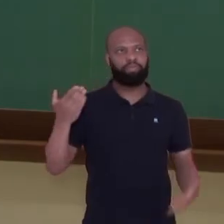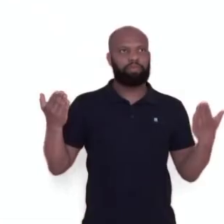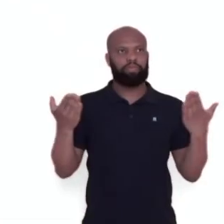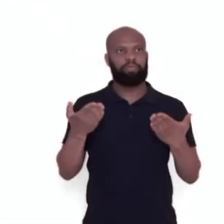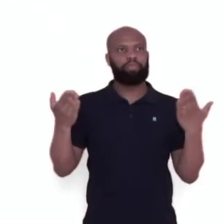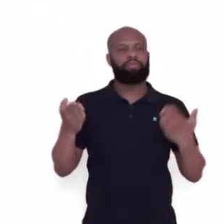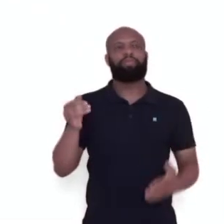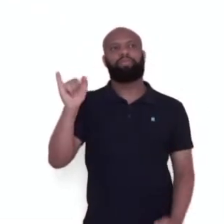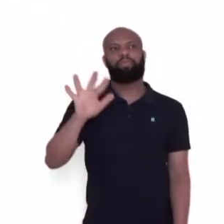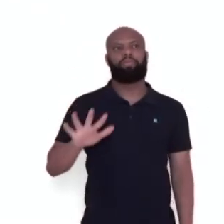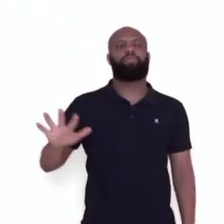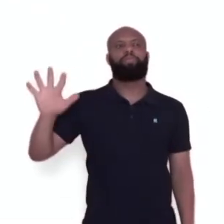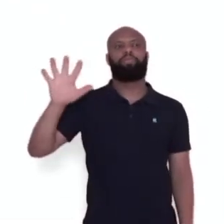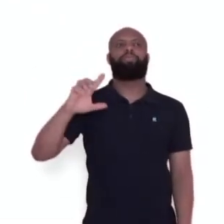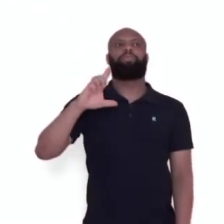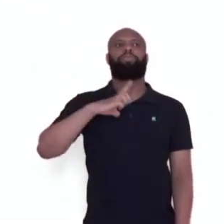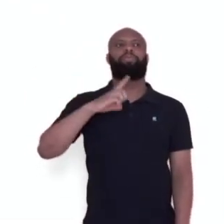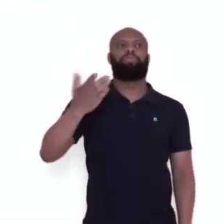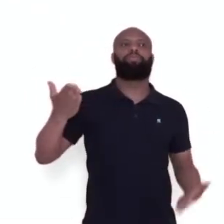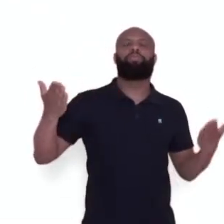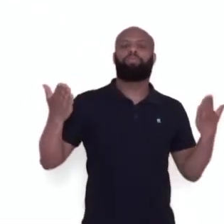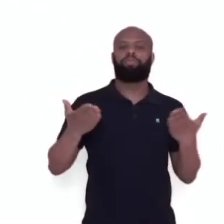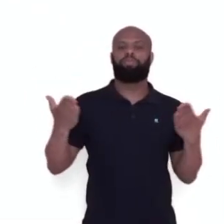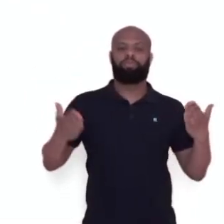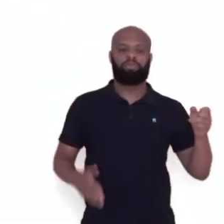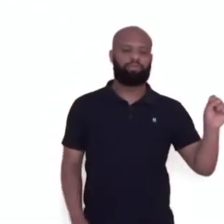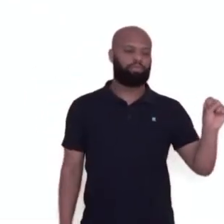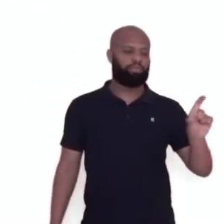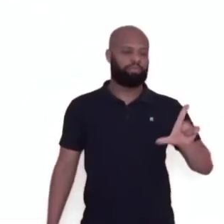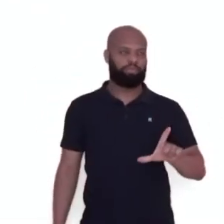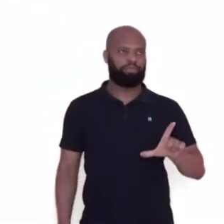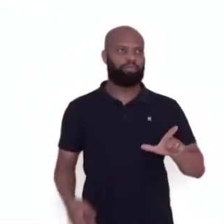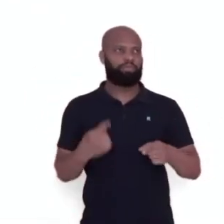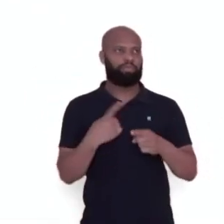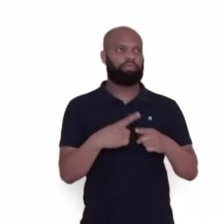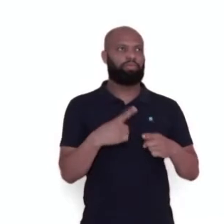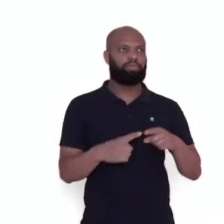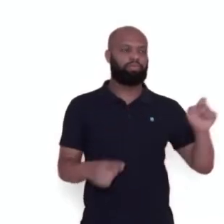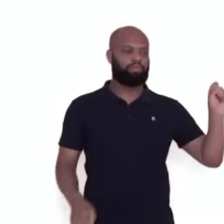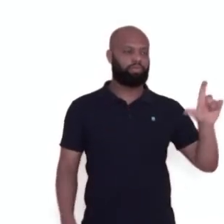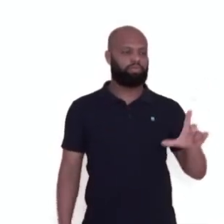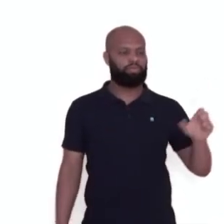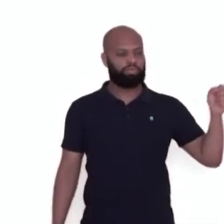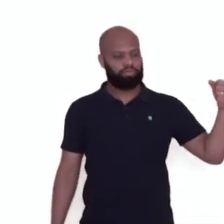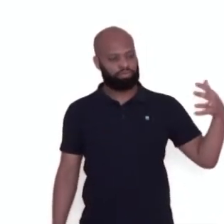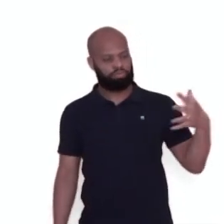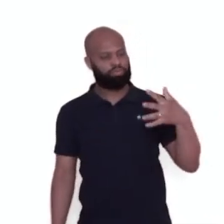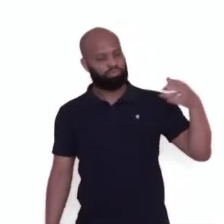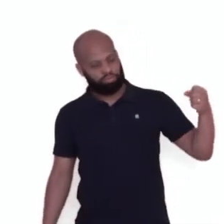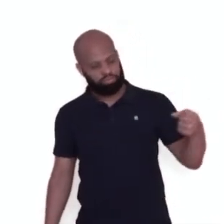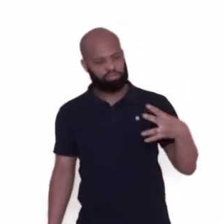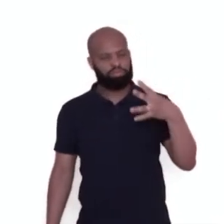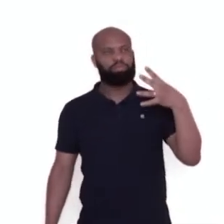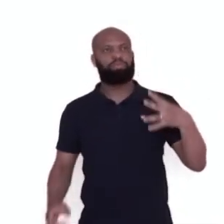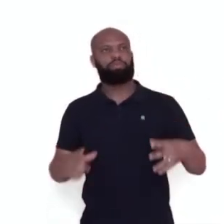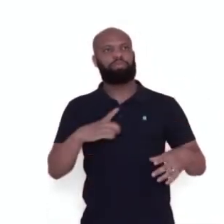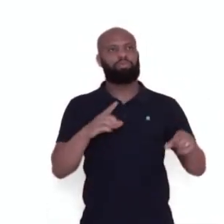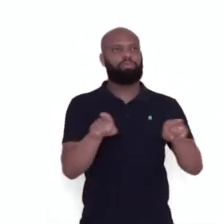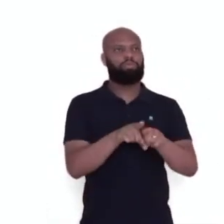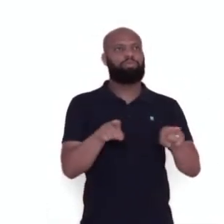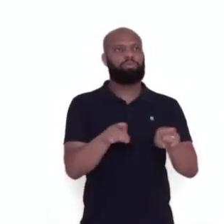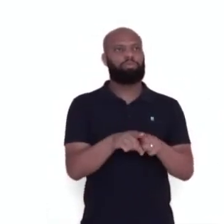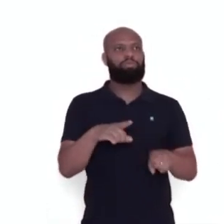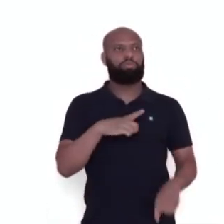imagem? Temos o nosso Sol, iluminando a nossa estrela. Nós temos então